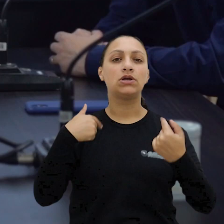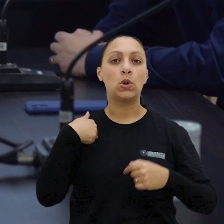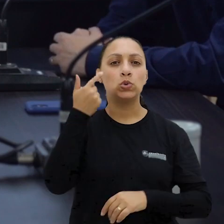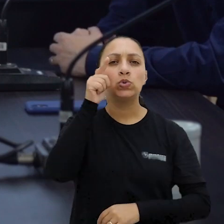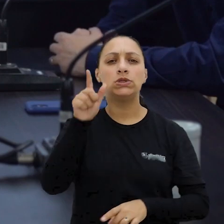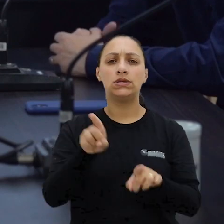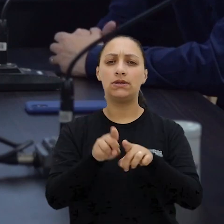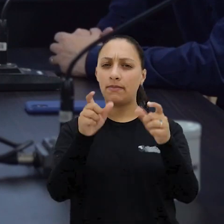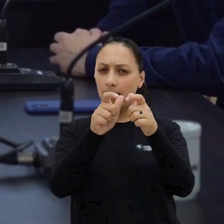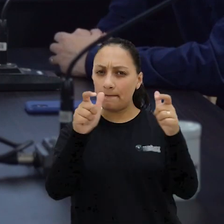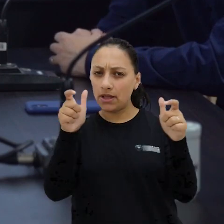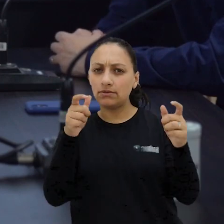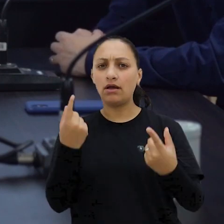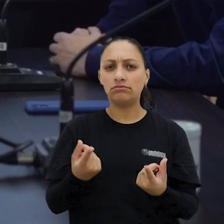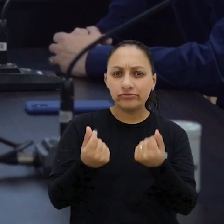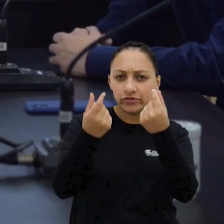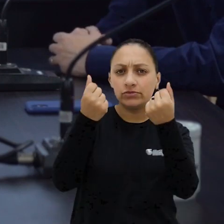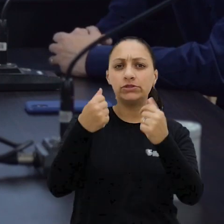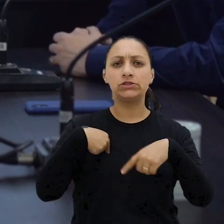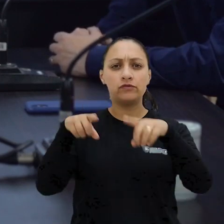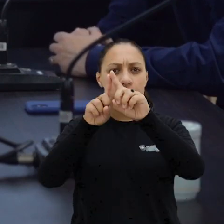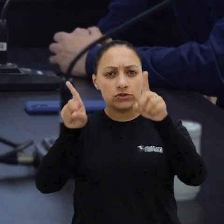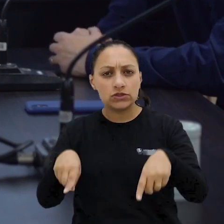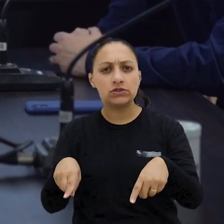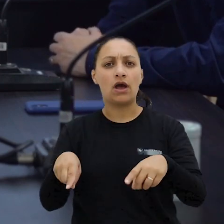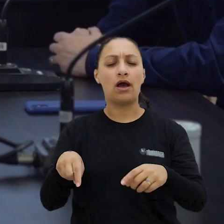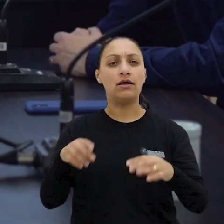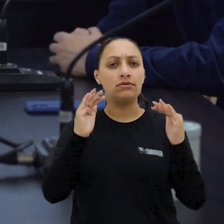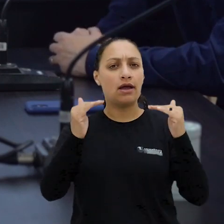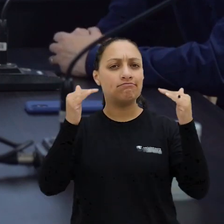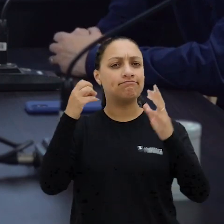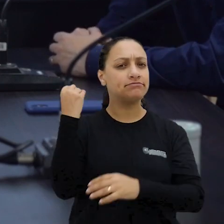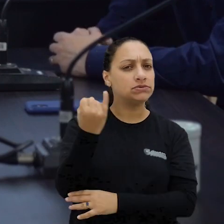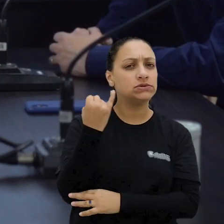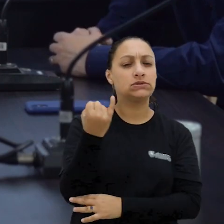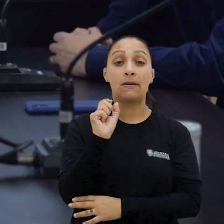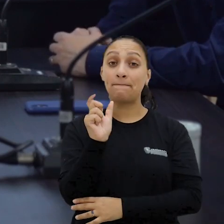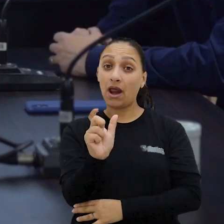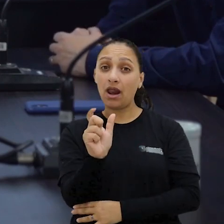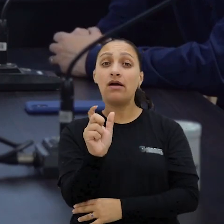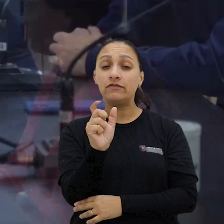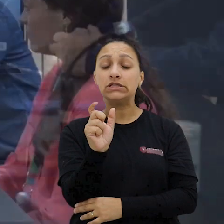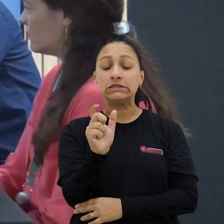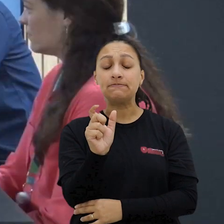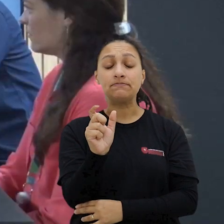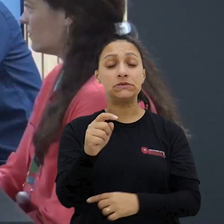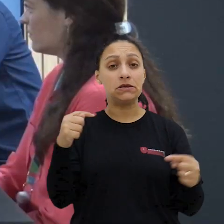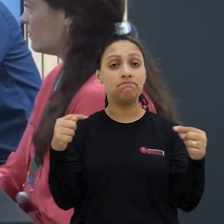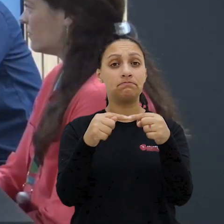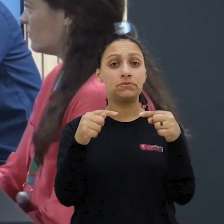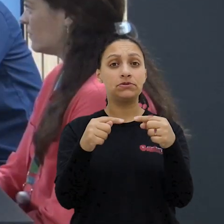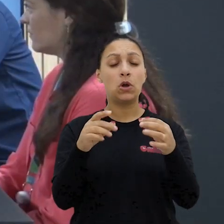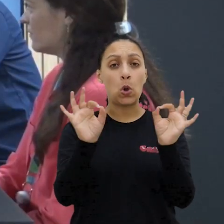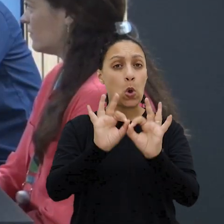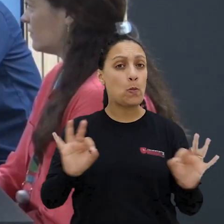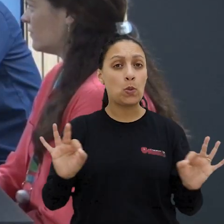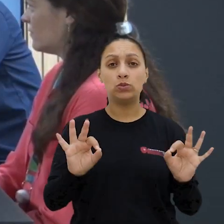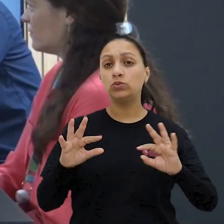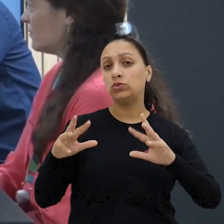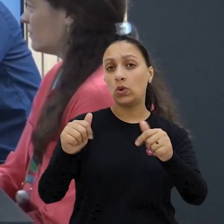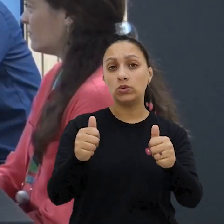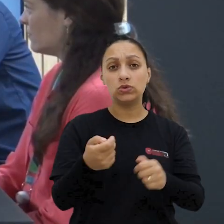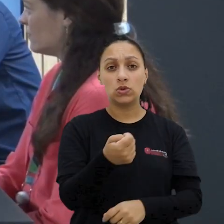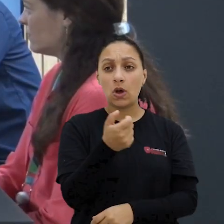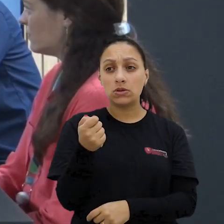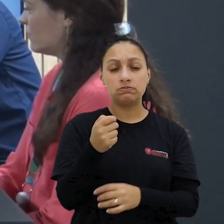conseguir, né, aumentar aí faturamento, crescer, funcionário, relevância. Então, são palavras que são comuns em todo